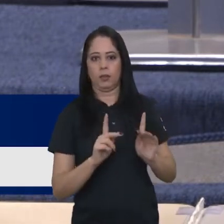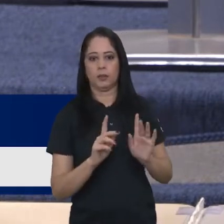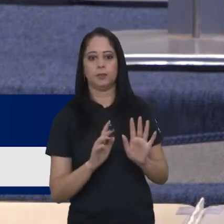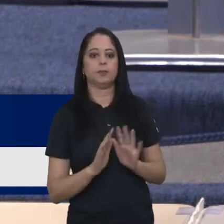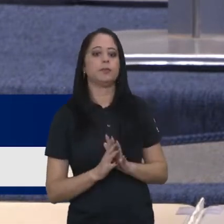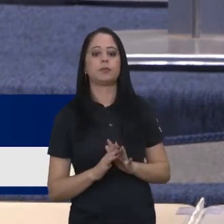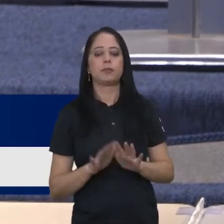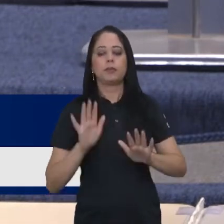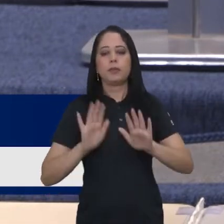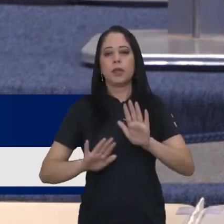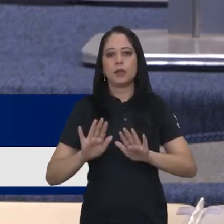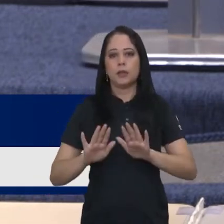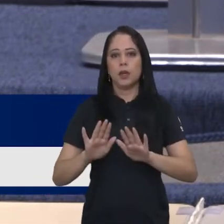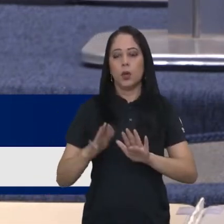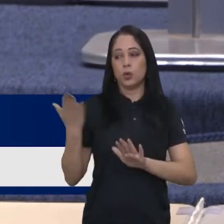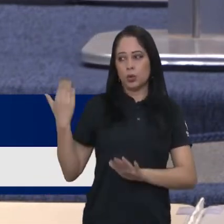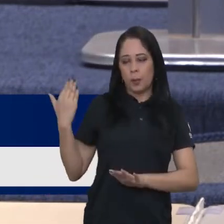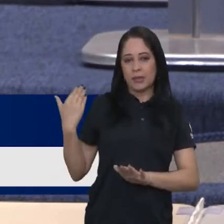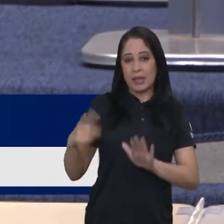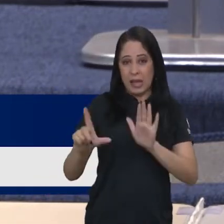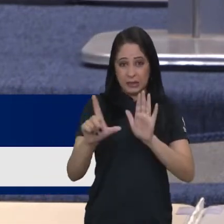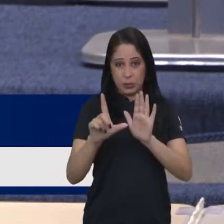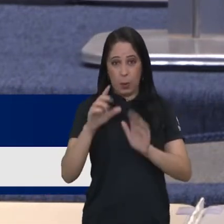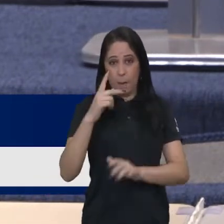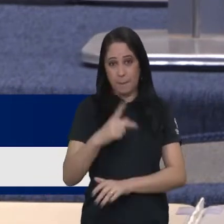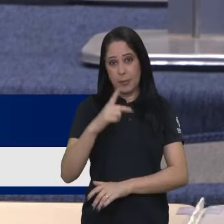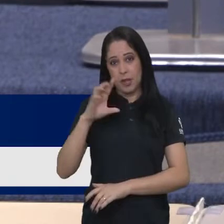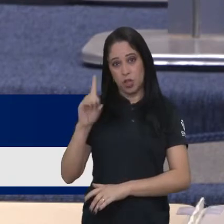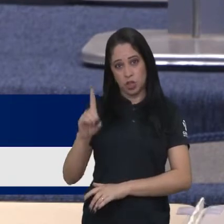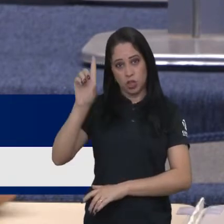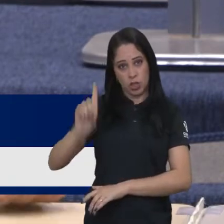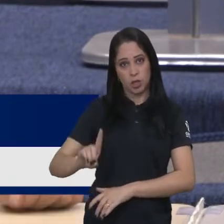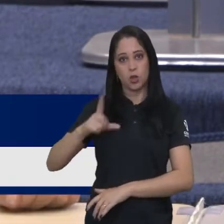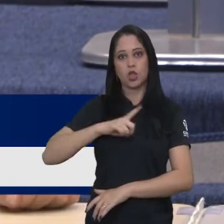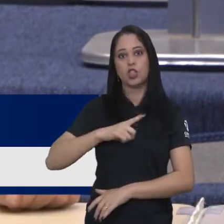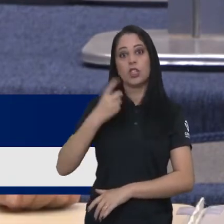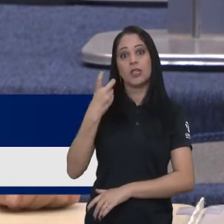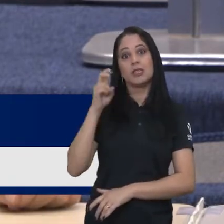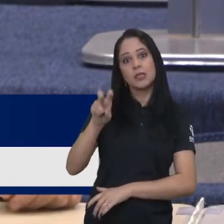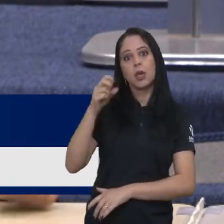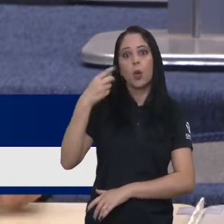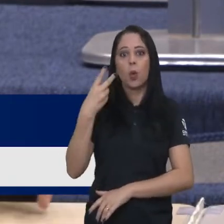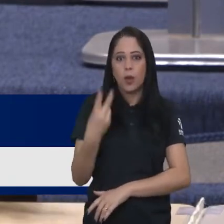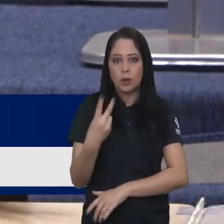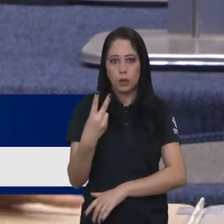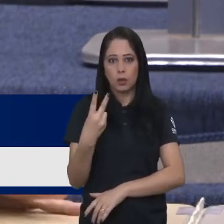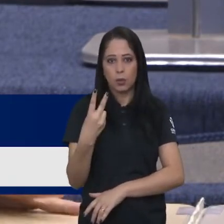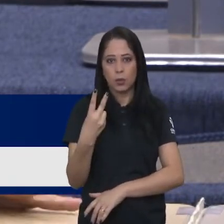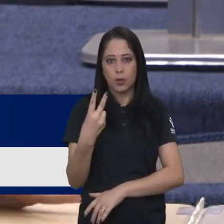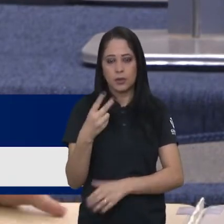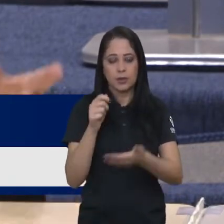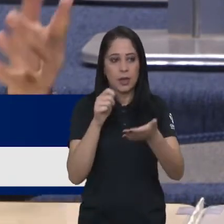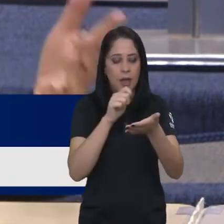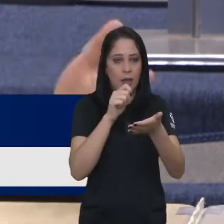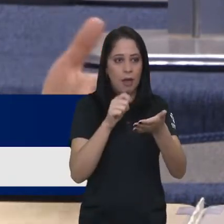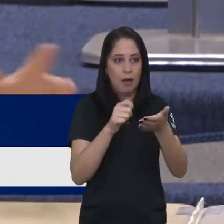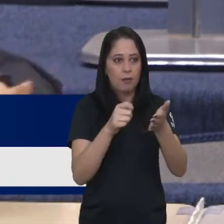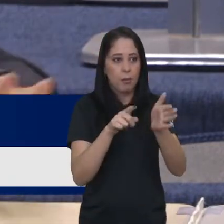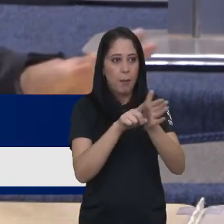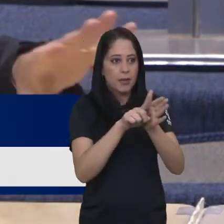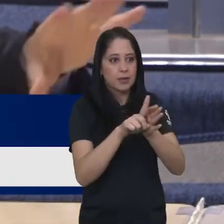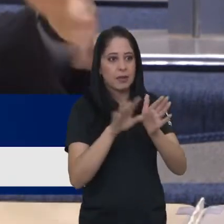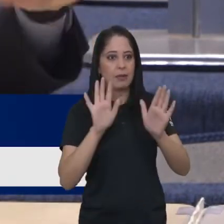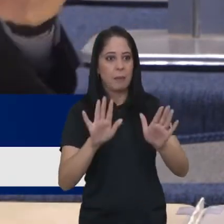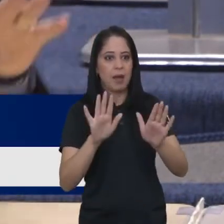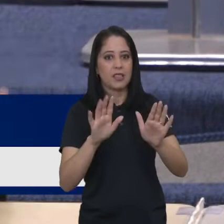como ZEIs, porque no último plano diretor, é engraçado, porque a gente tinha 52 núcleos, na verdade, a gente tinha 100. Era 94,